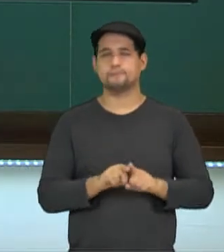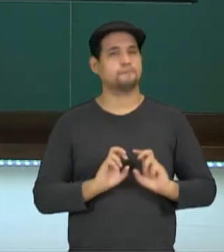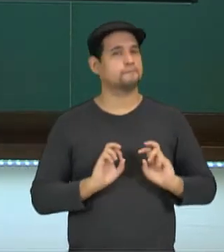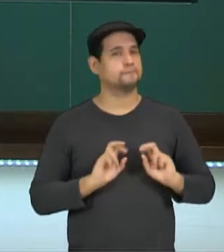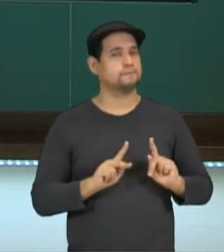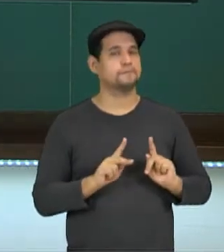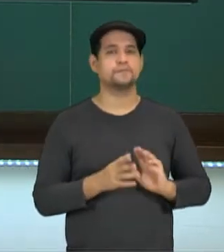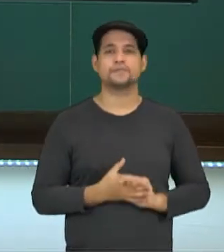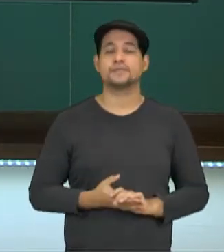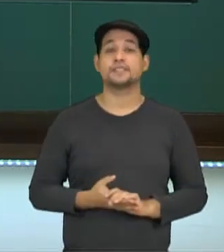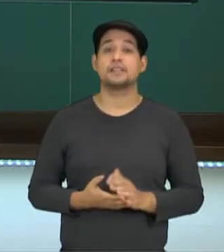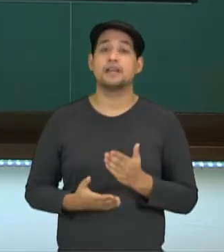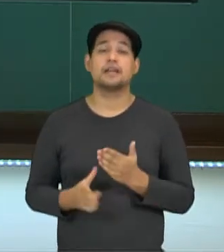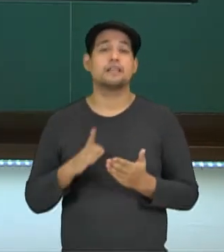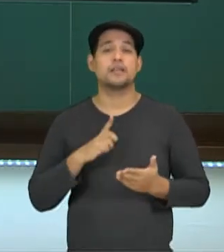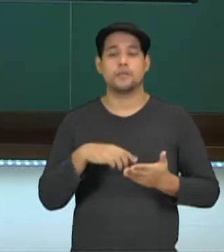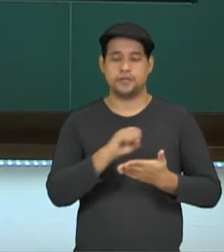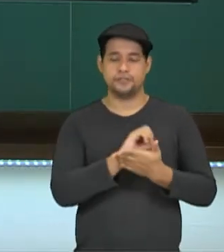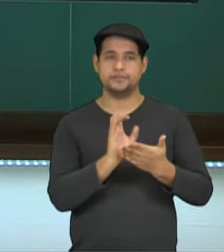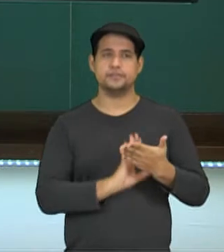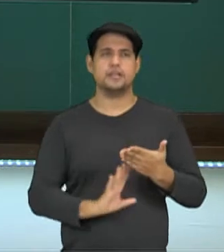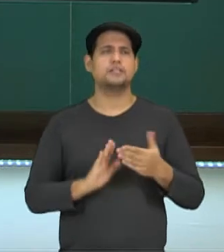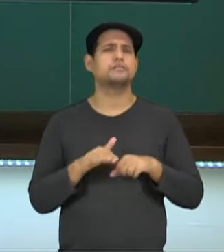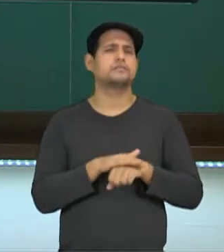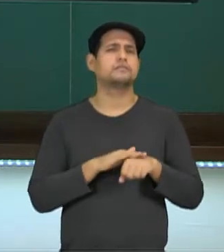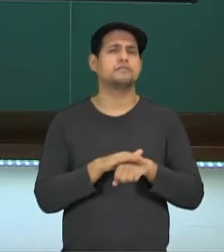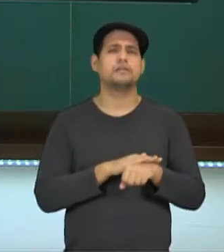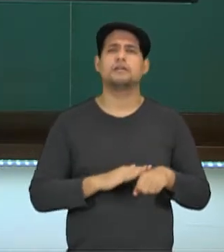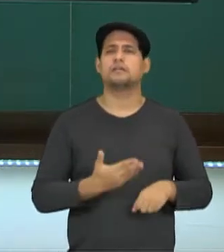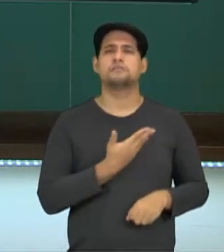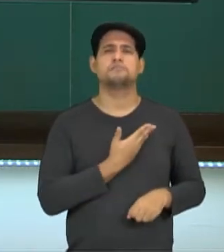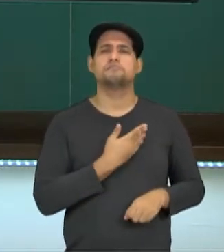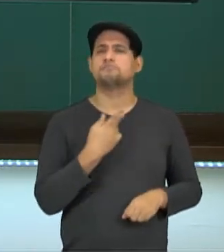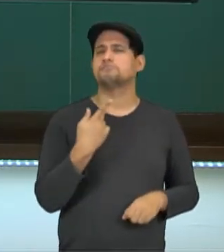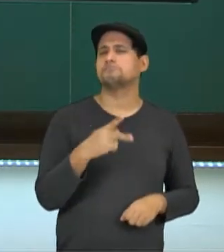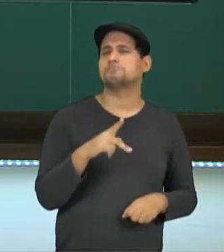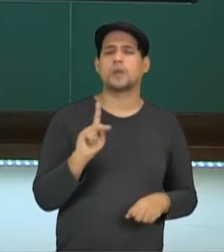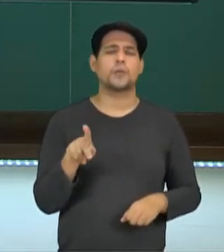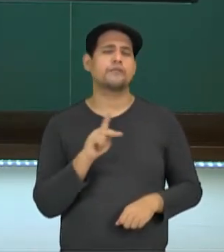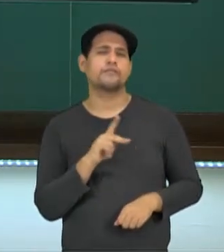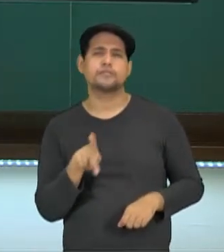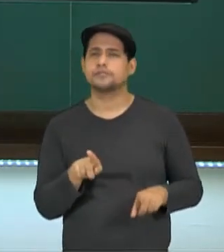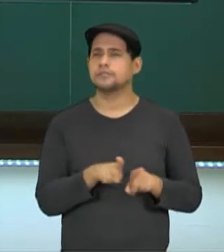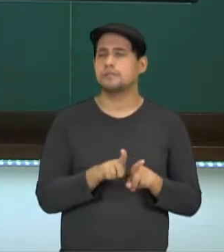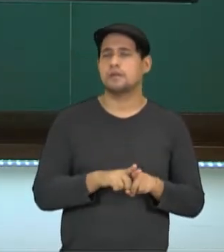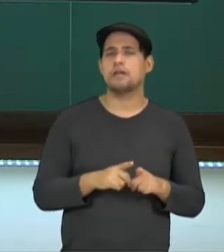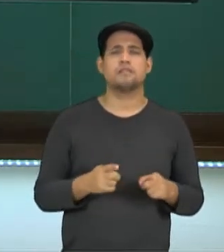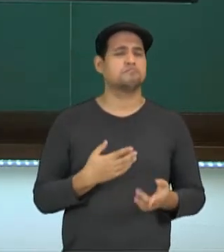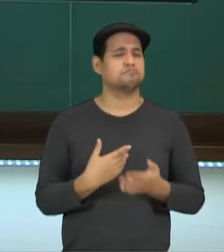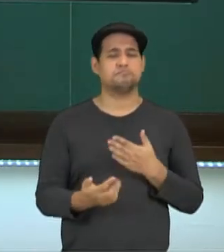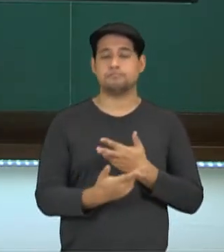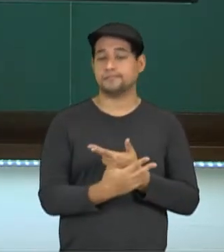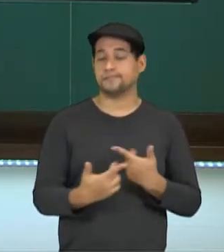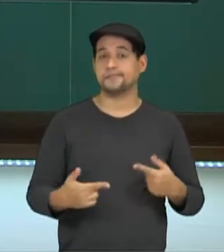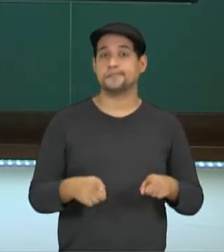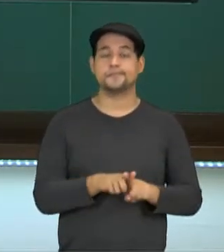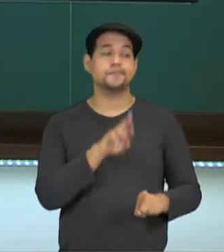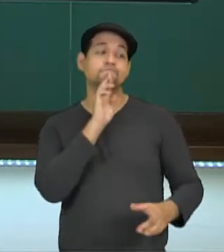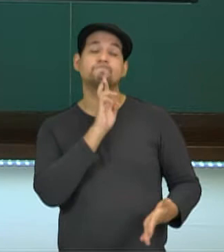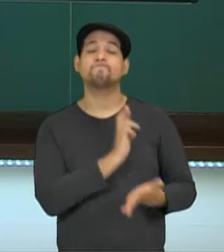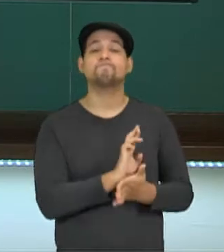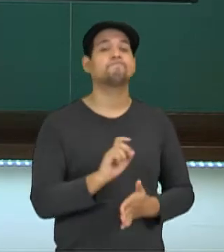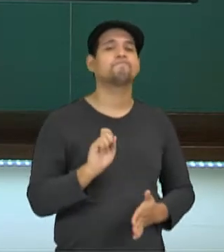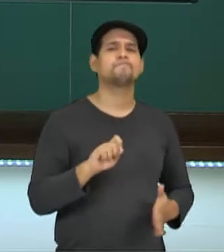beleza? Olha aqui uma atividade, né? Converse com seus colegas, com seu professor, com a sua professora, né? E